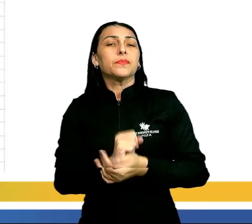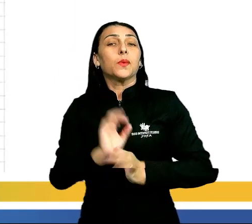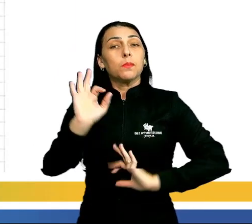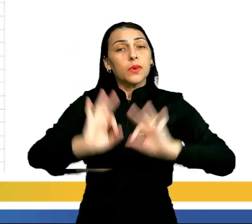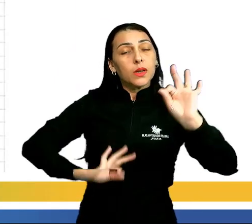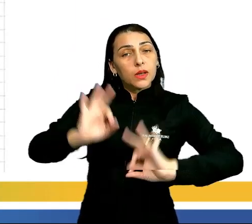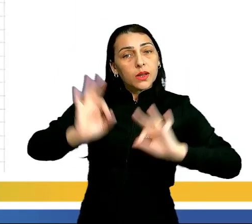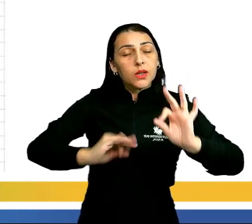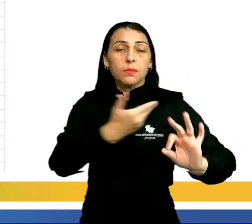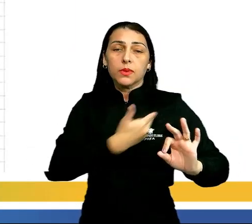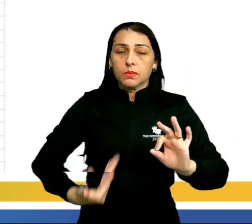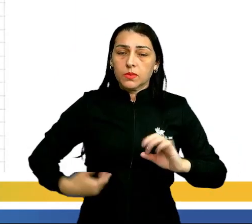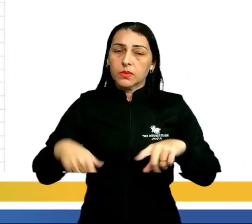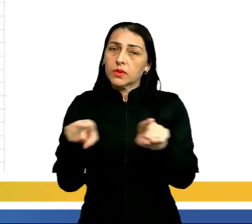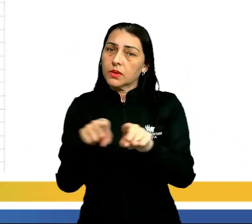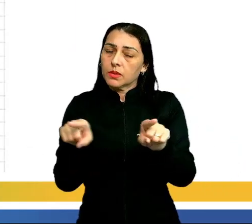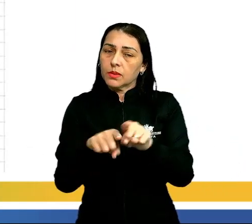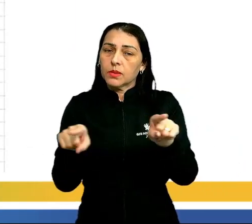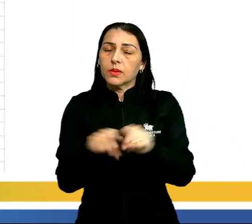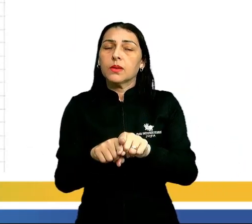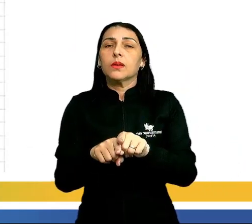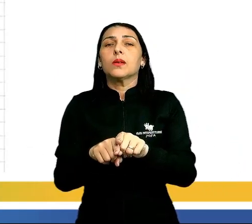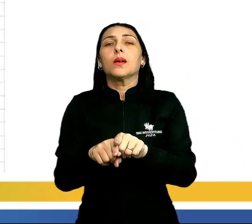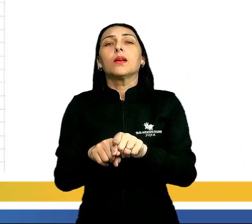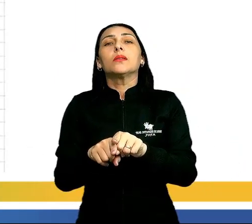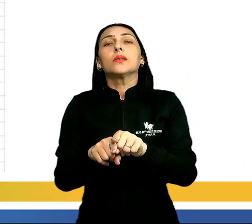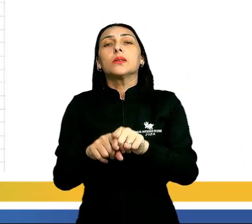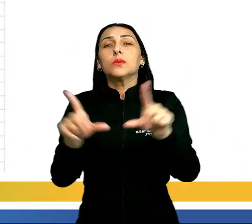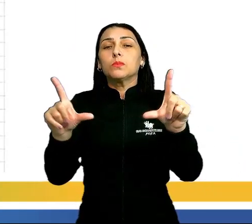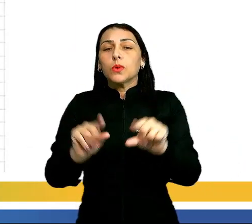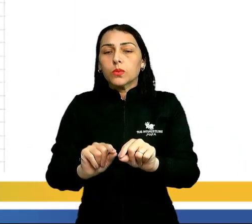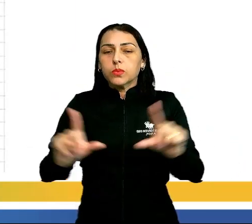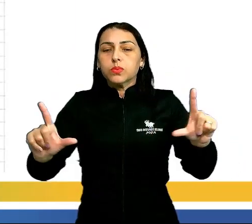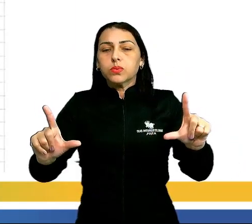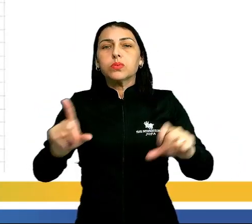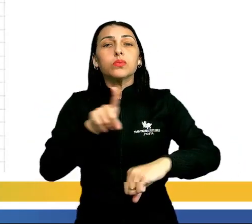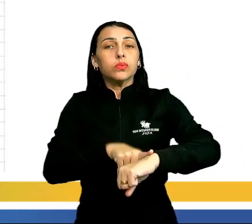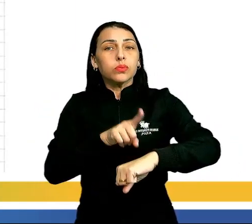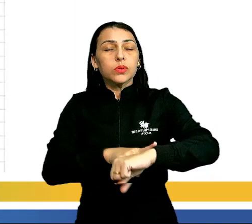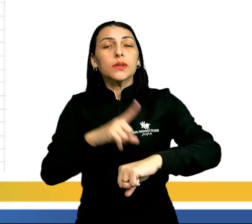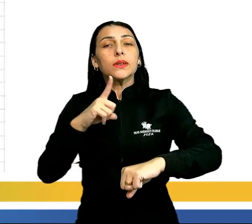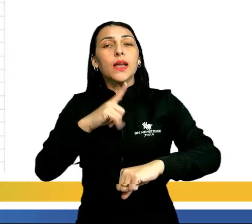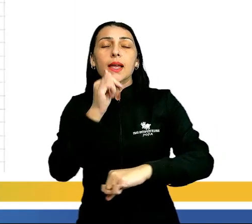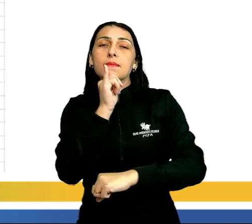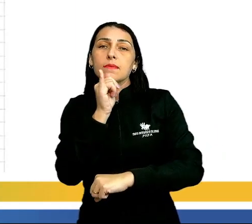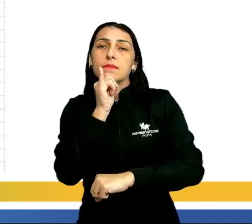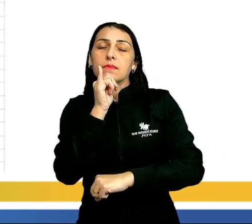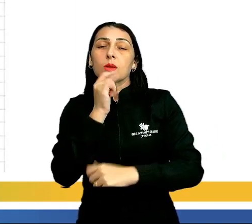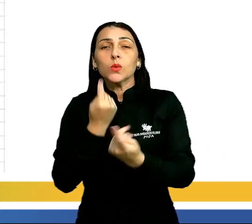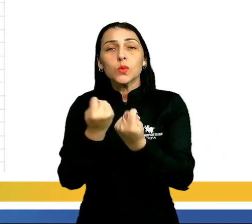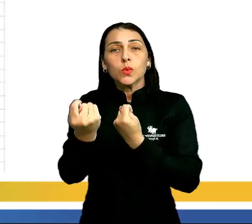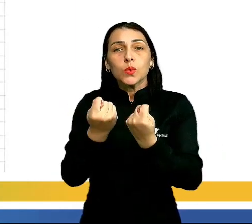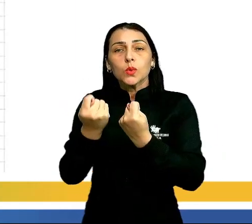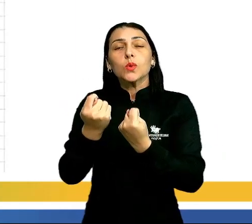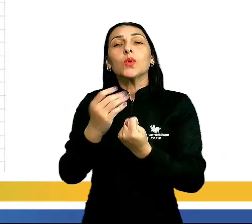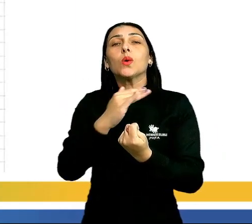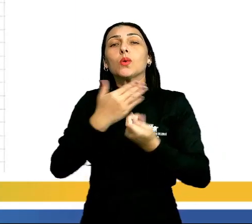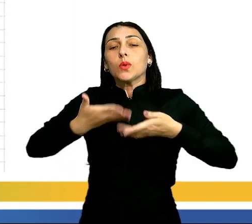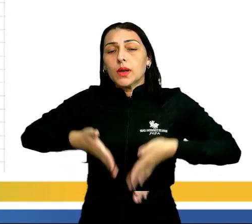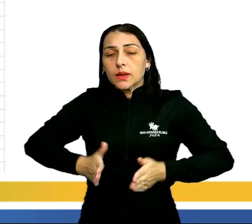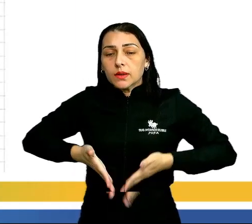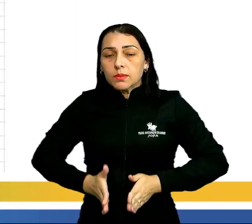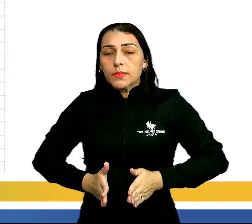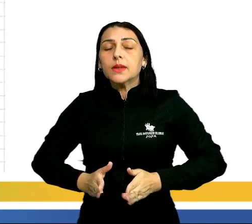do planejamento público, tanto a médio e a longo prazo. A gente tem aí exemplo de controle da